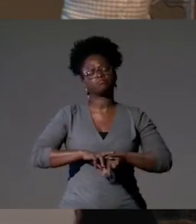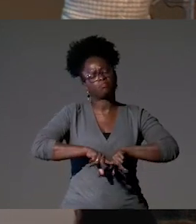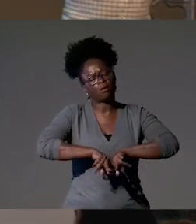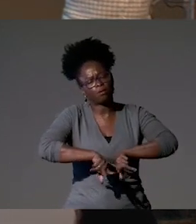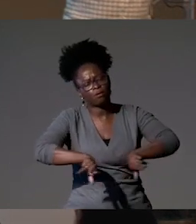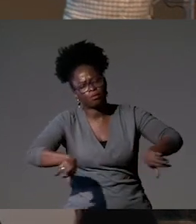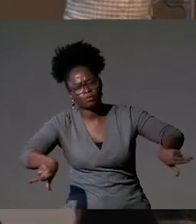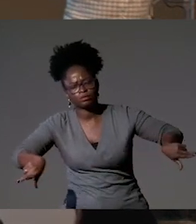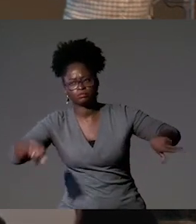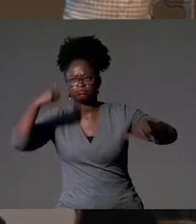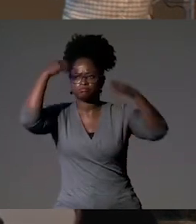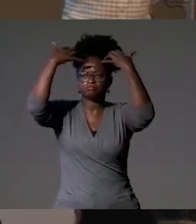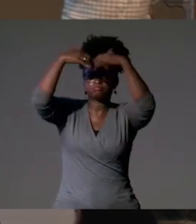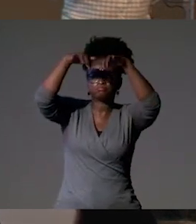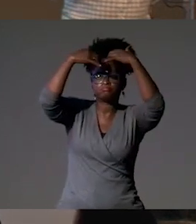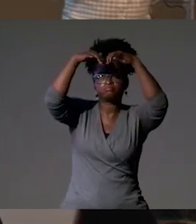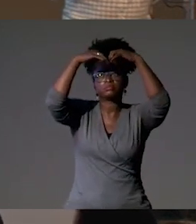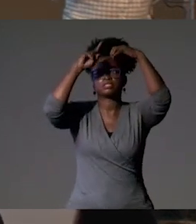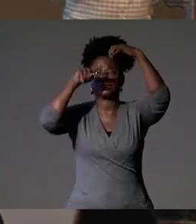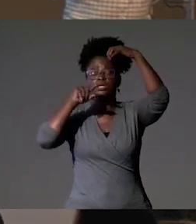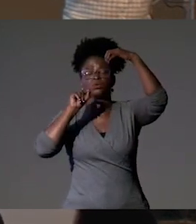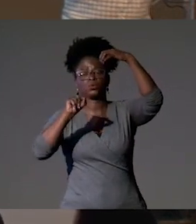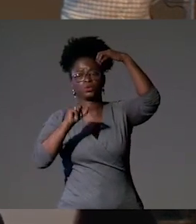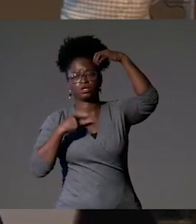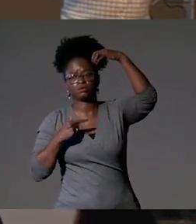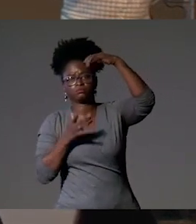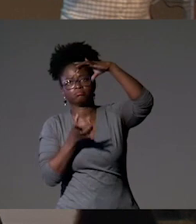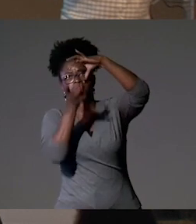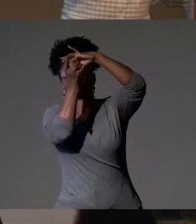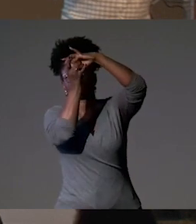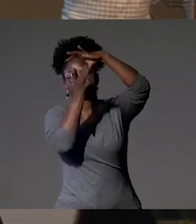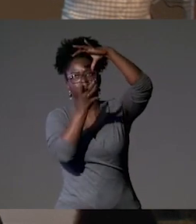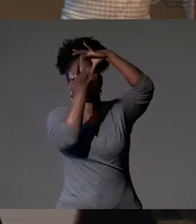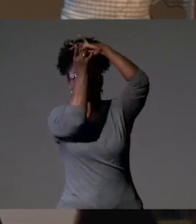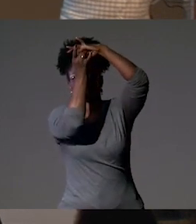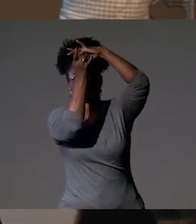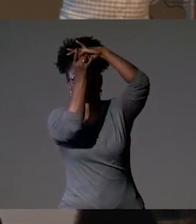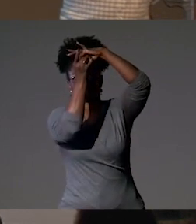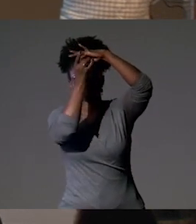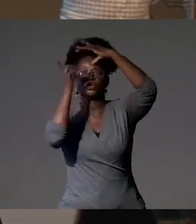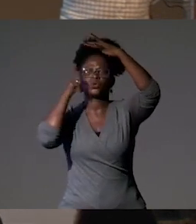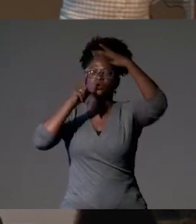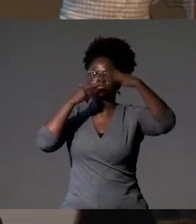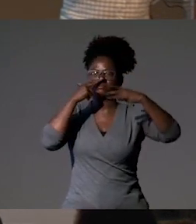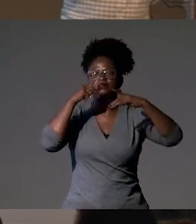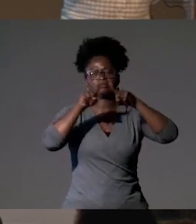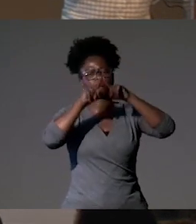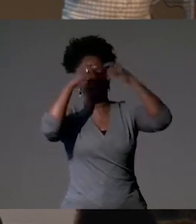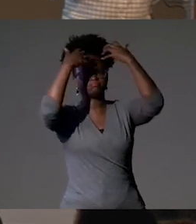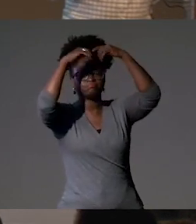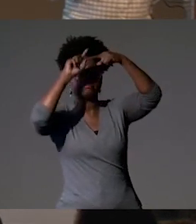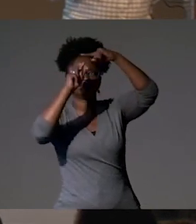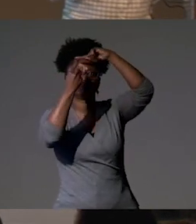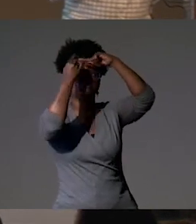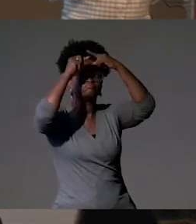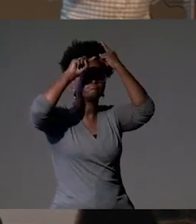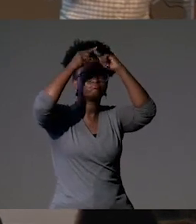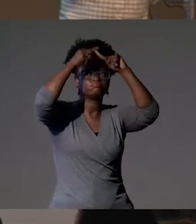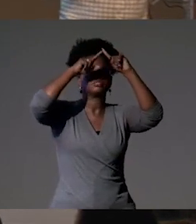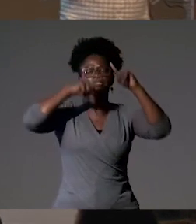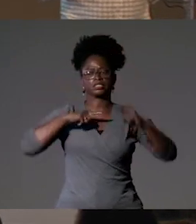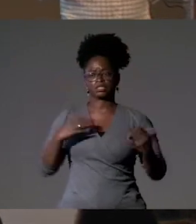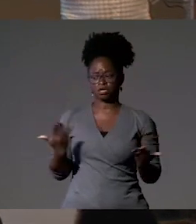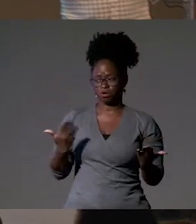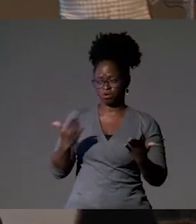os sistemas aminérgico e colinérgico, que são os sistemas que ligam e desligam o nosso cérebro, as hipocretinas, que são substâncias mais